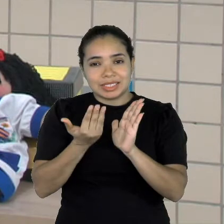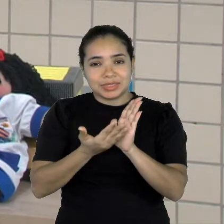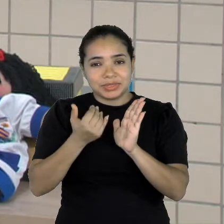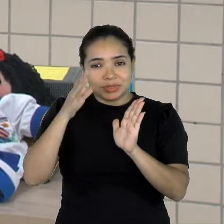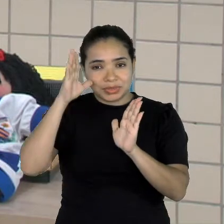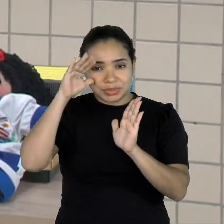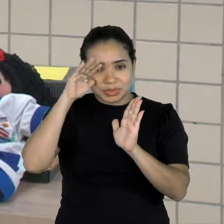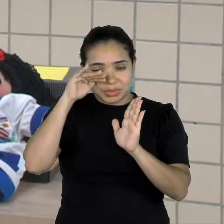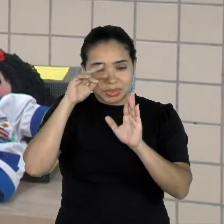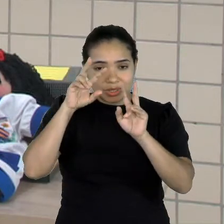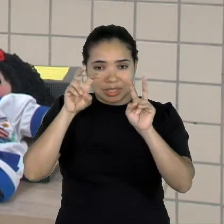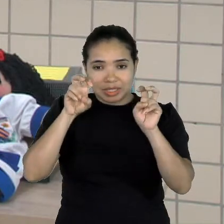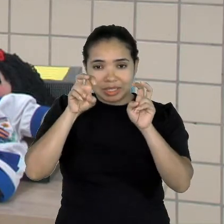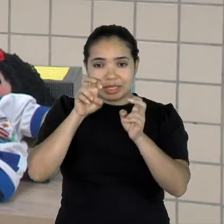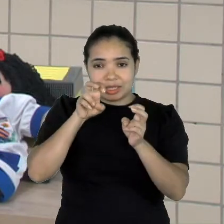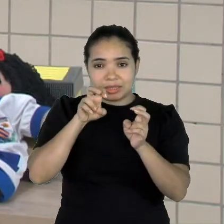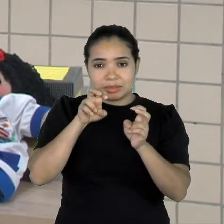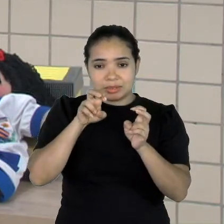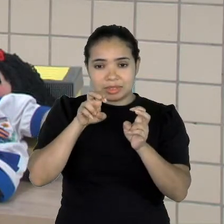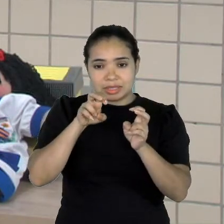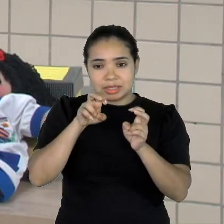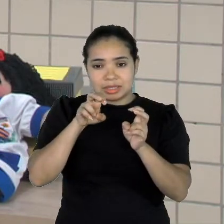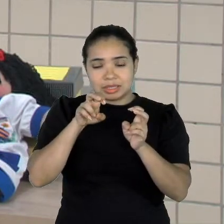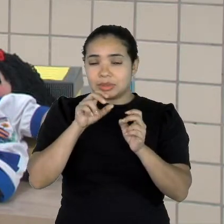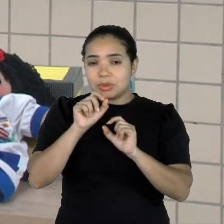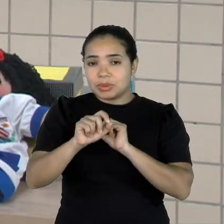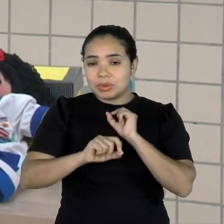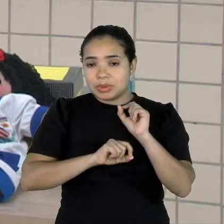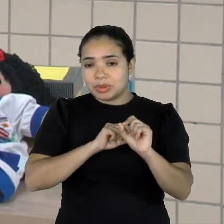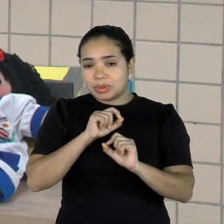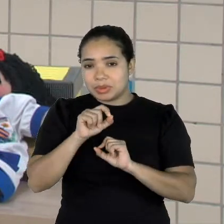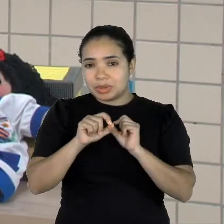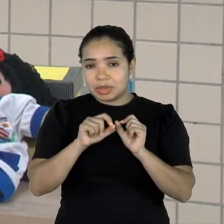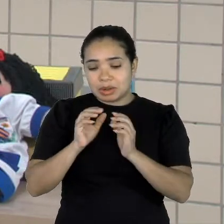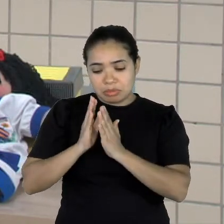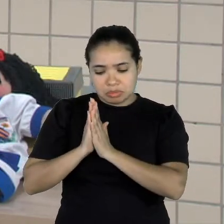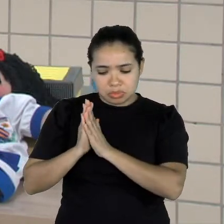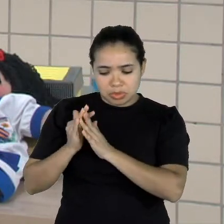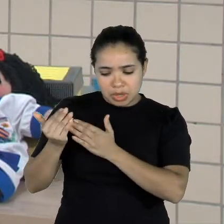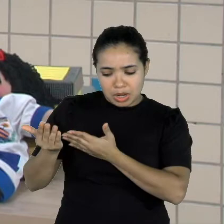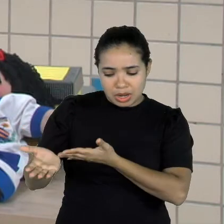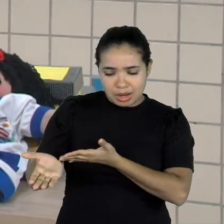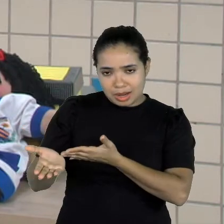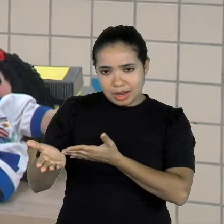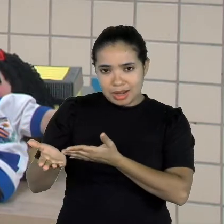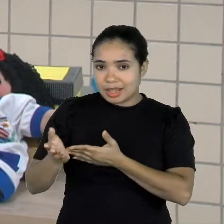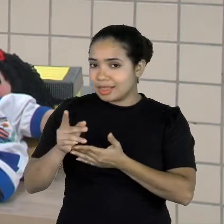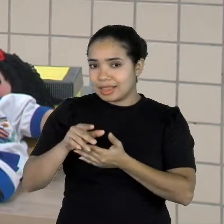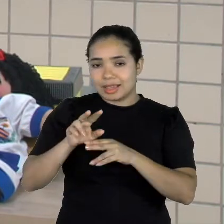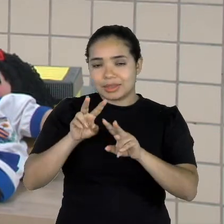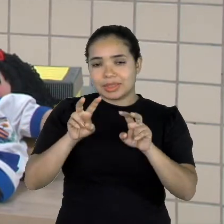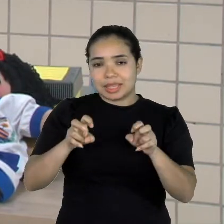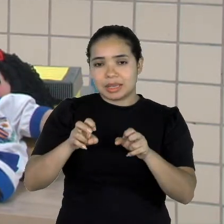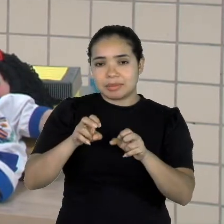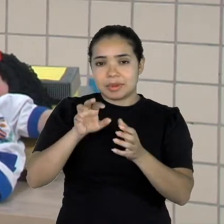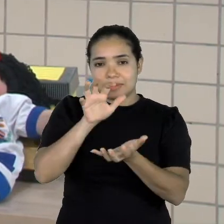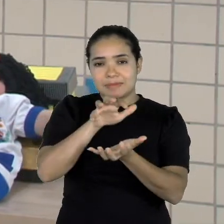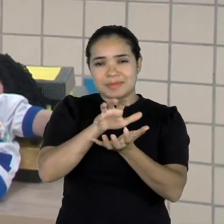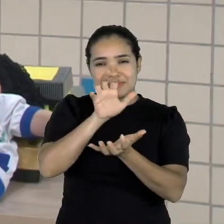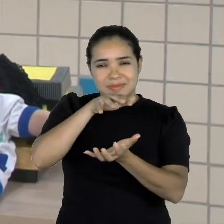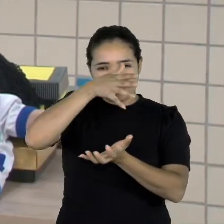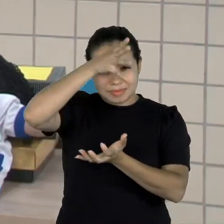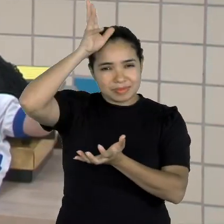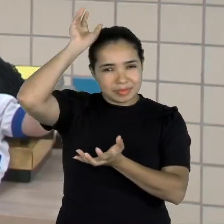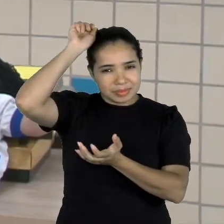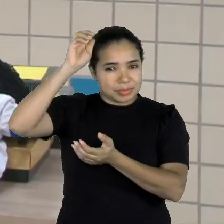curiosidade sobre batatas? Sobre a Francisquinha? Não, sobre dinossauro. E por que